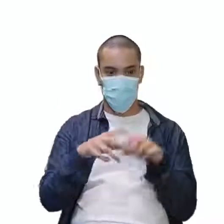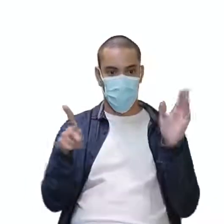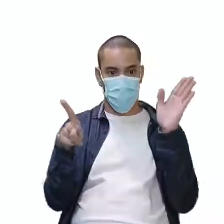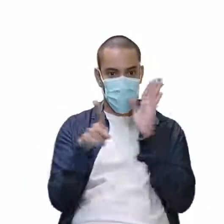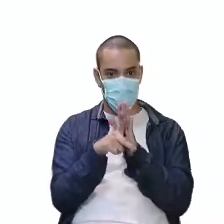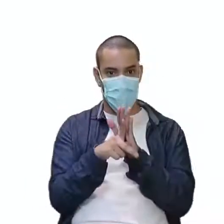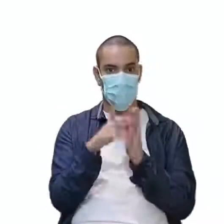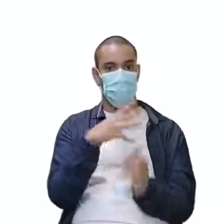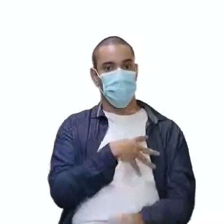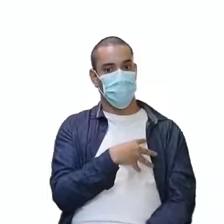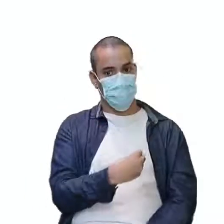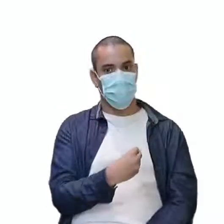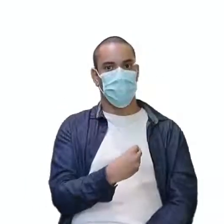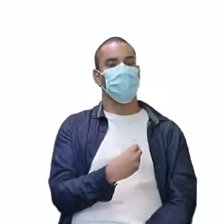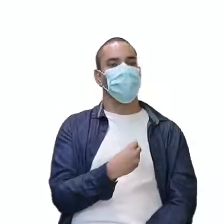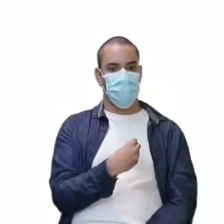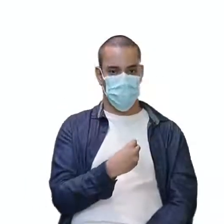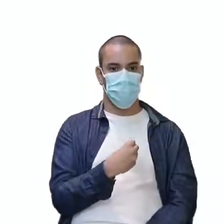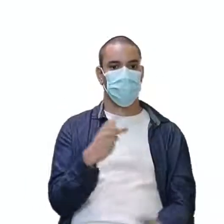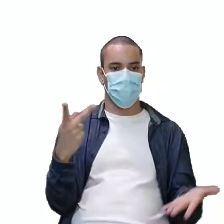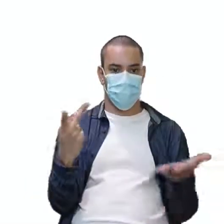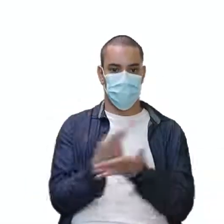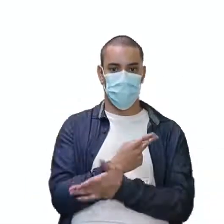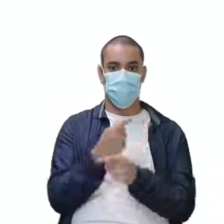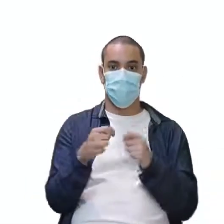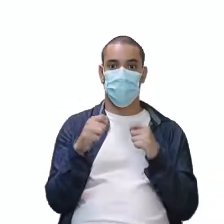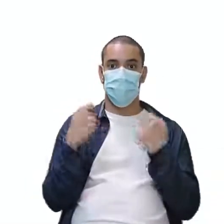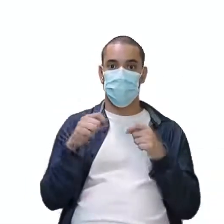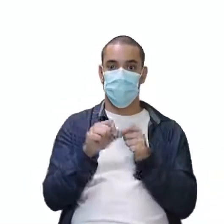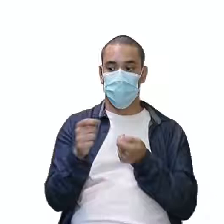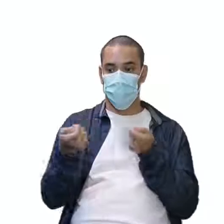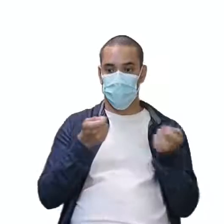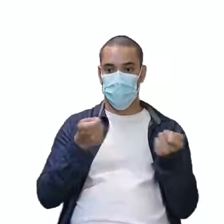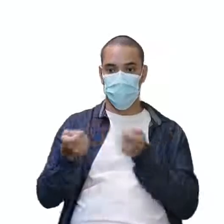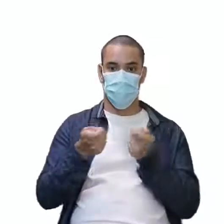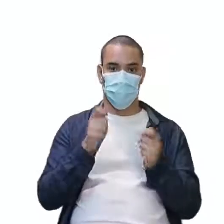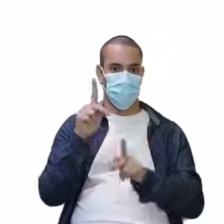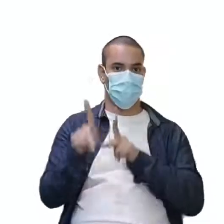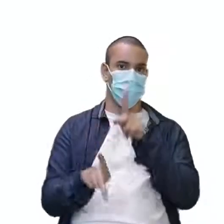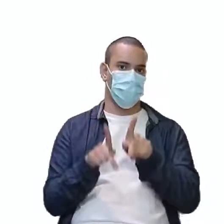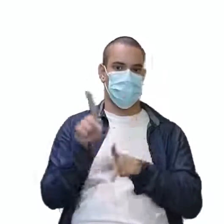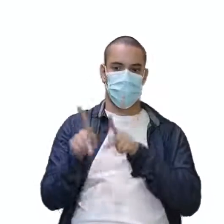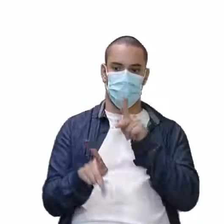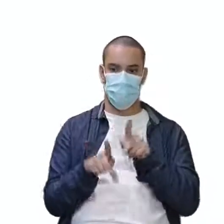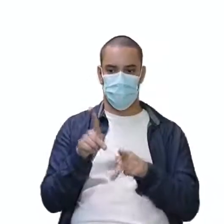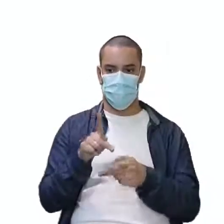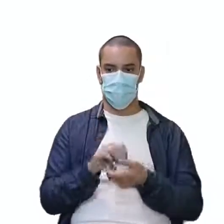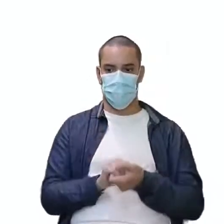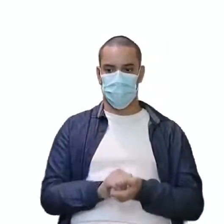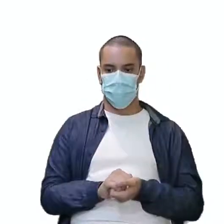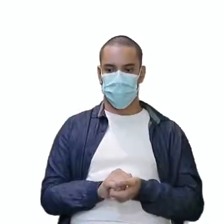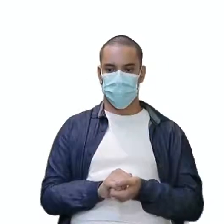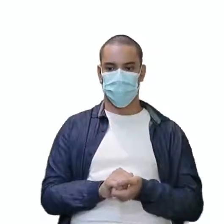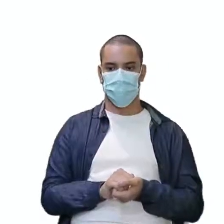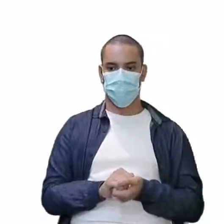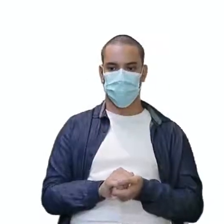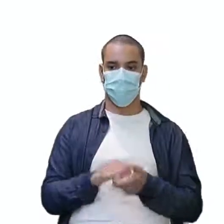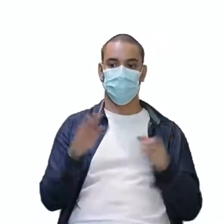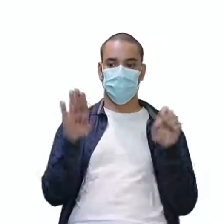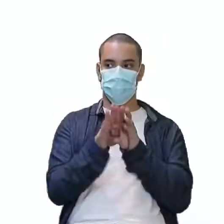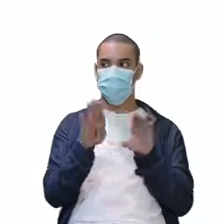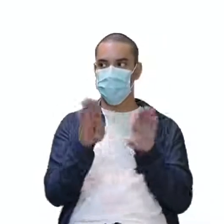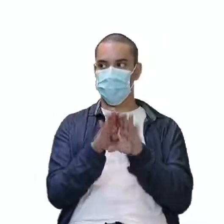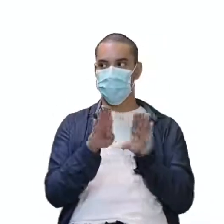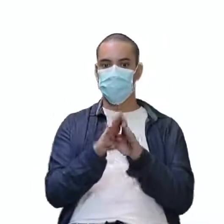indivíduos da sua espécie, tá? Para manter esse controle populacional. Ainda a gente vai ter, como